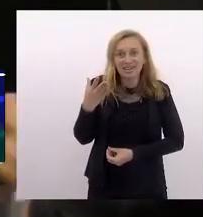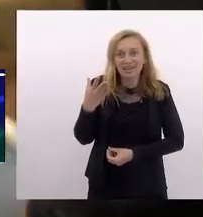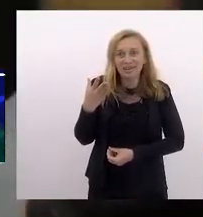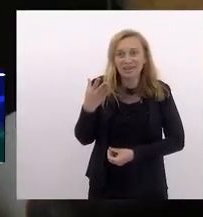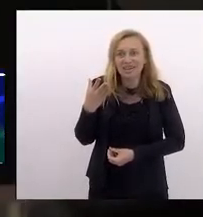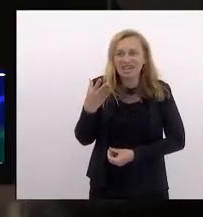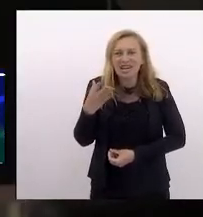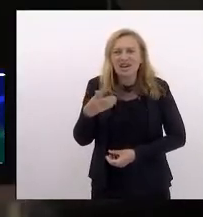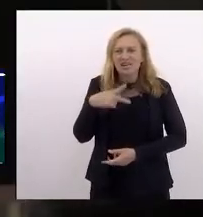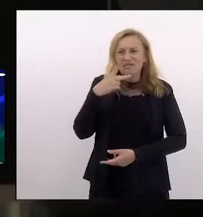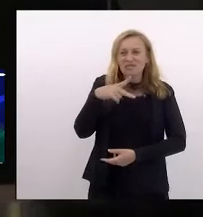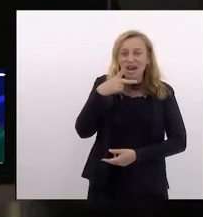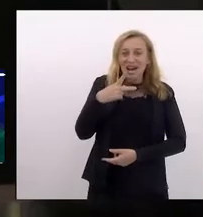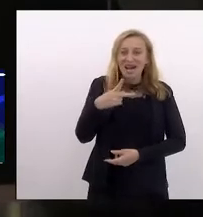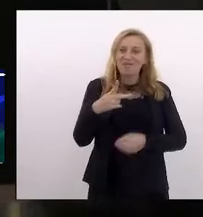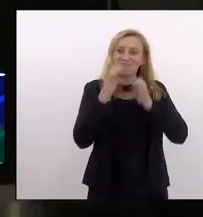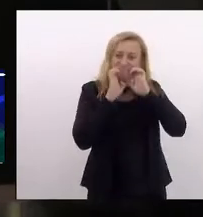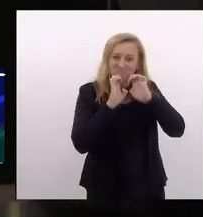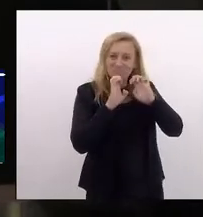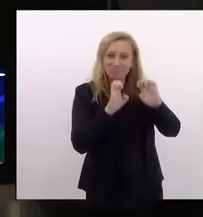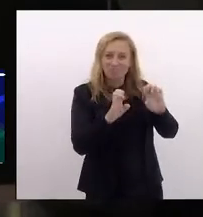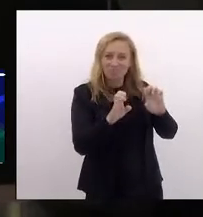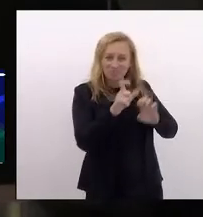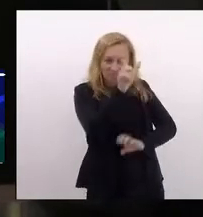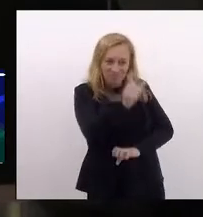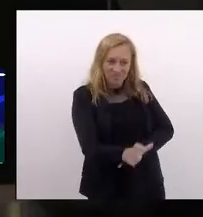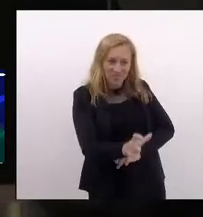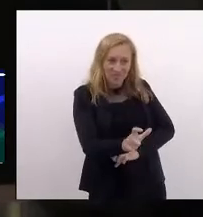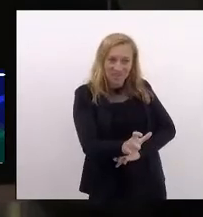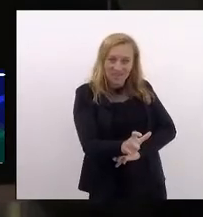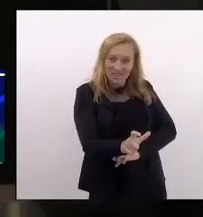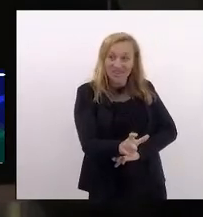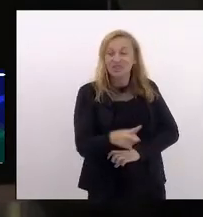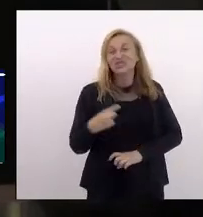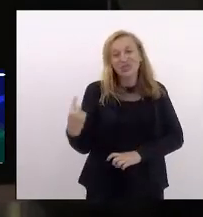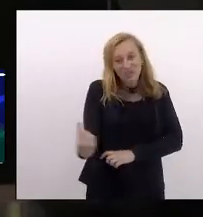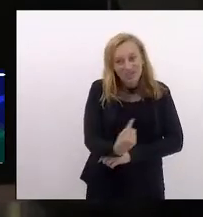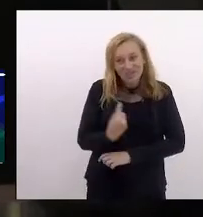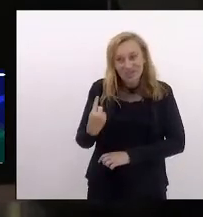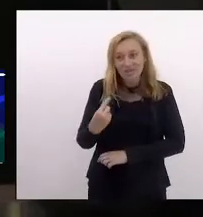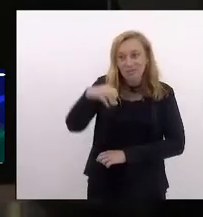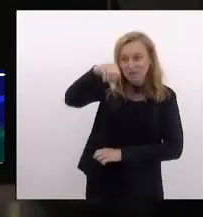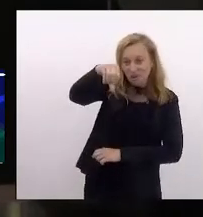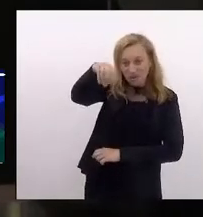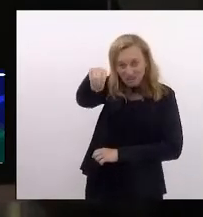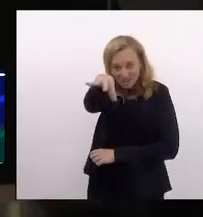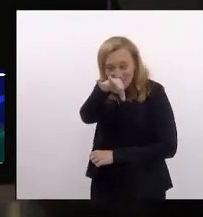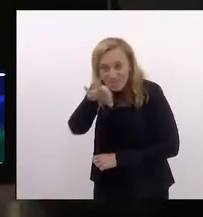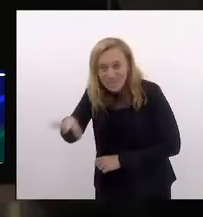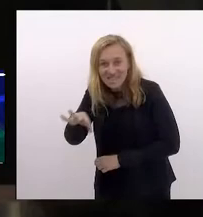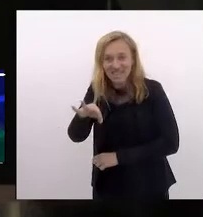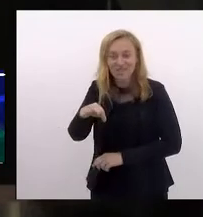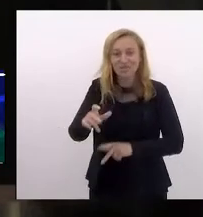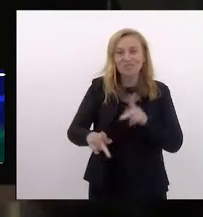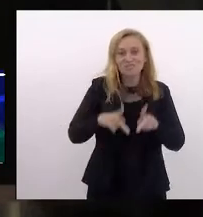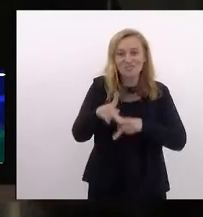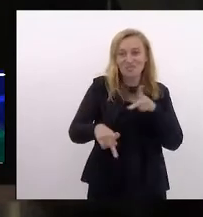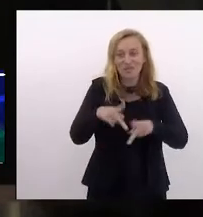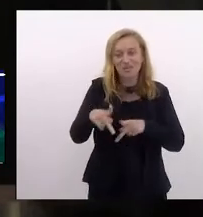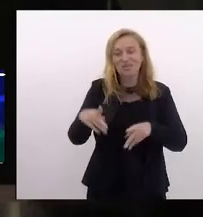é só dizer para um cristão e diga-se de passagem nós somos cerca de noventa porcento da população